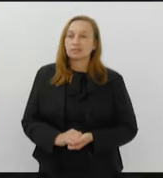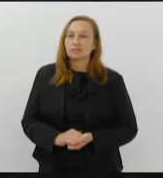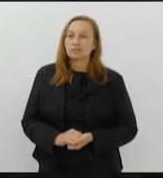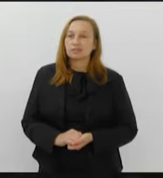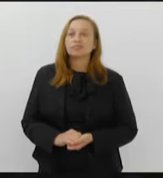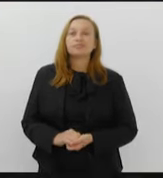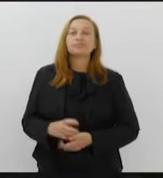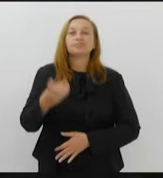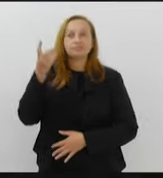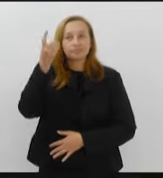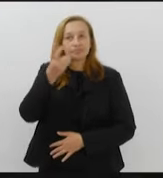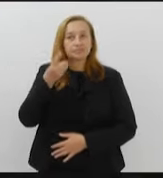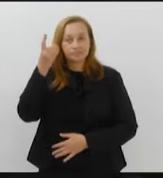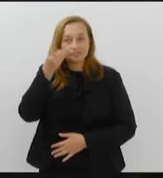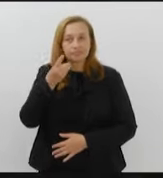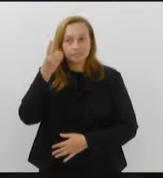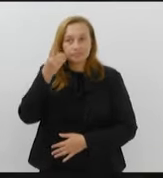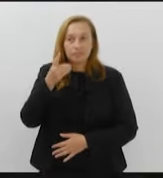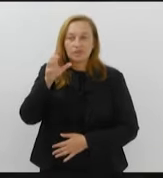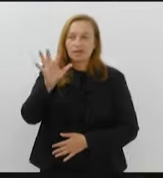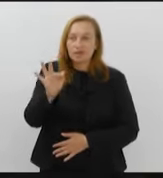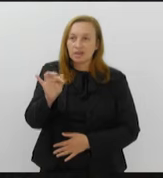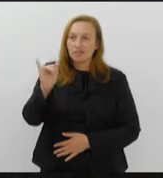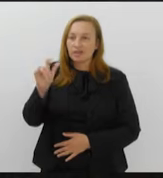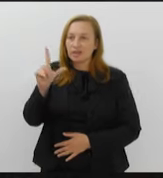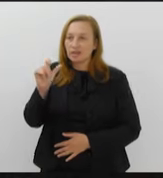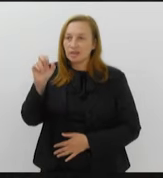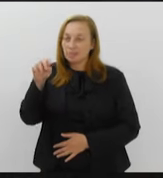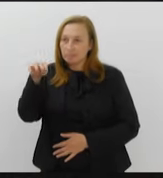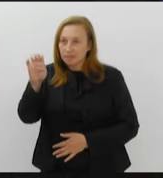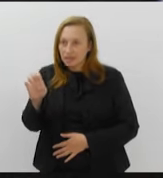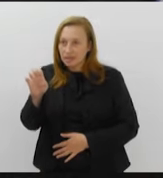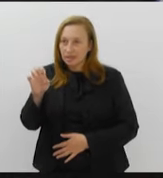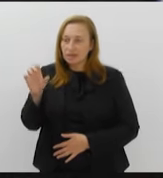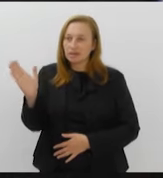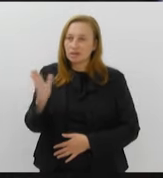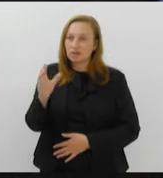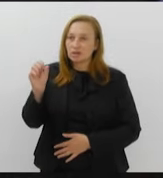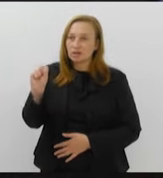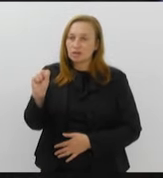Nosso nobre deputado Felipe Soares.